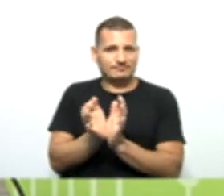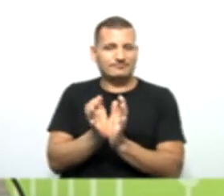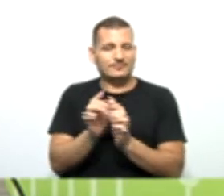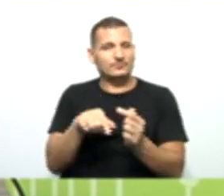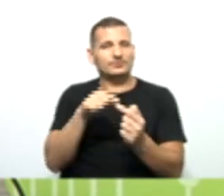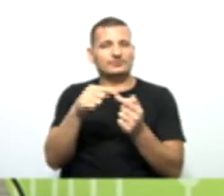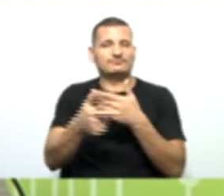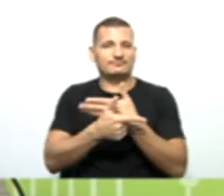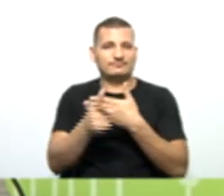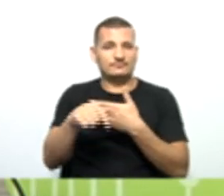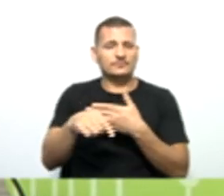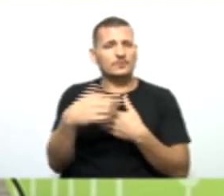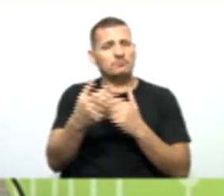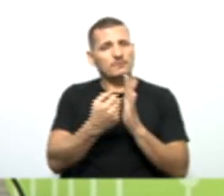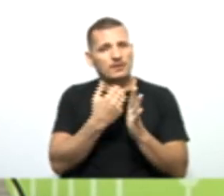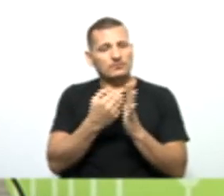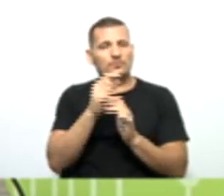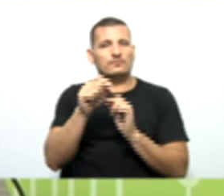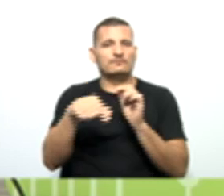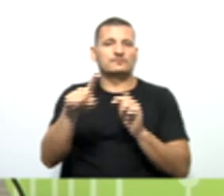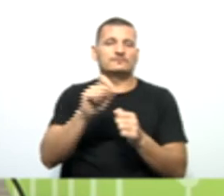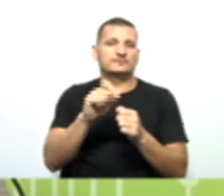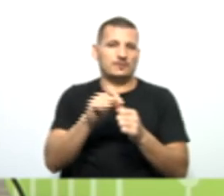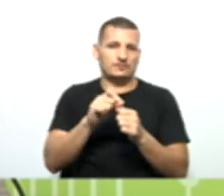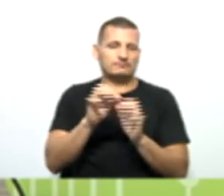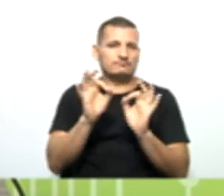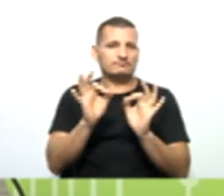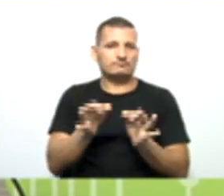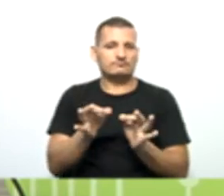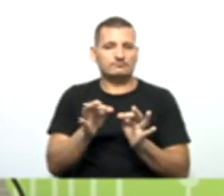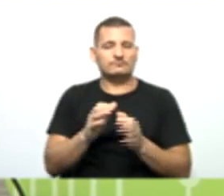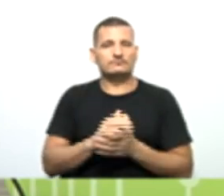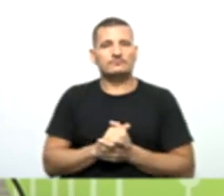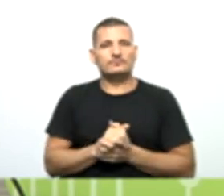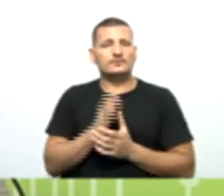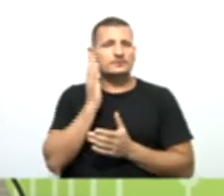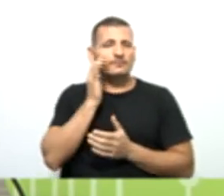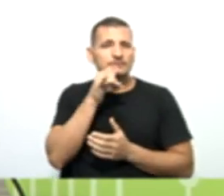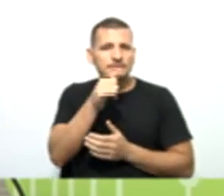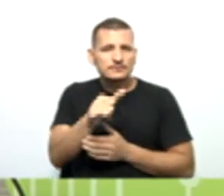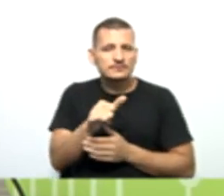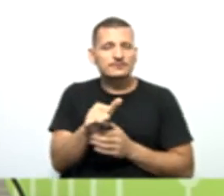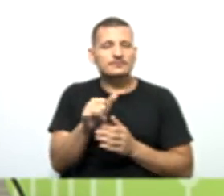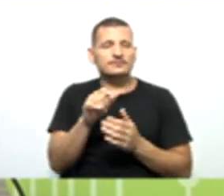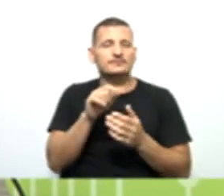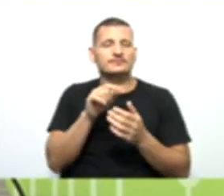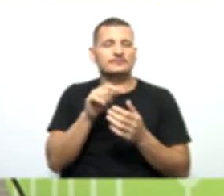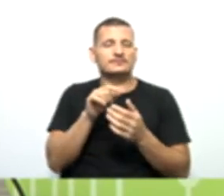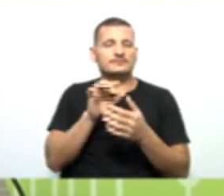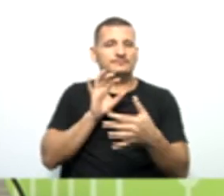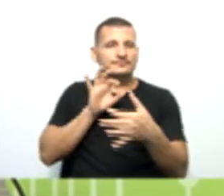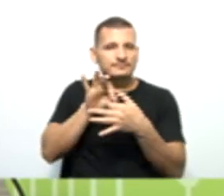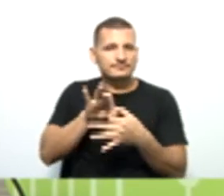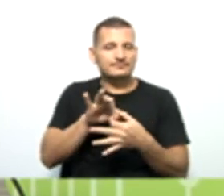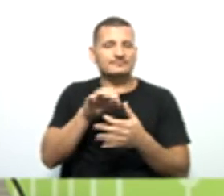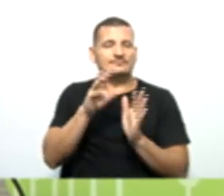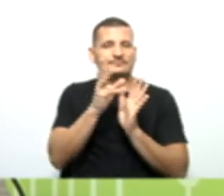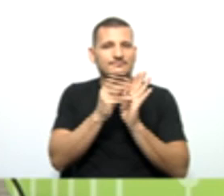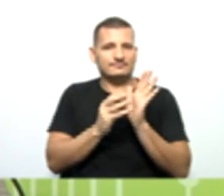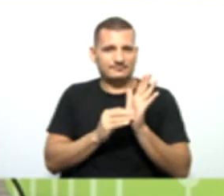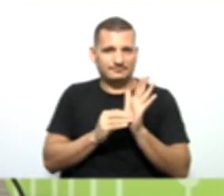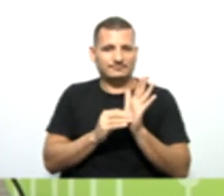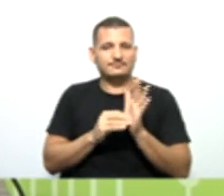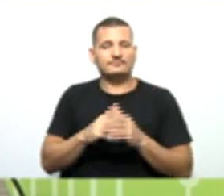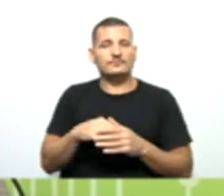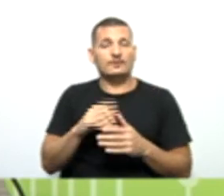fizeram para que a gente possa alinhar aqui as expectativas do que a gente fez, para ver se as respostas estão corretas, ok? Então, vamos